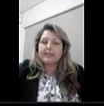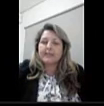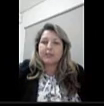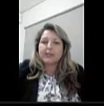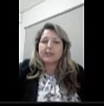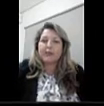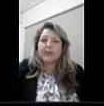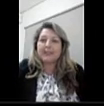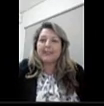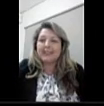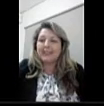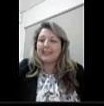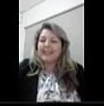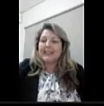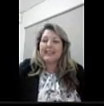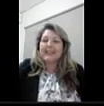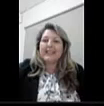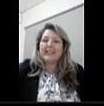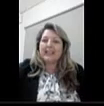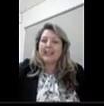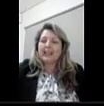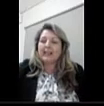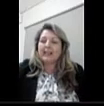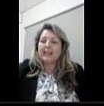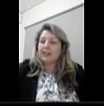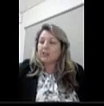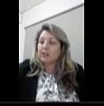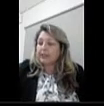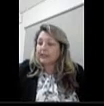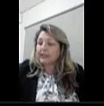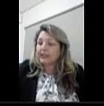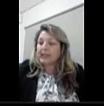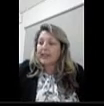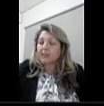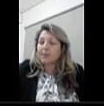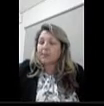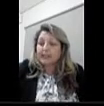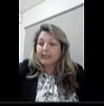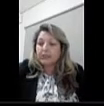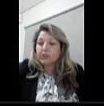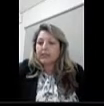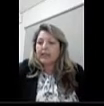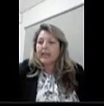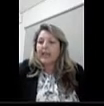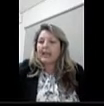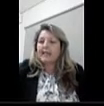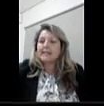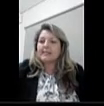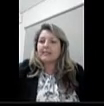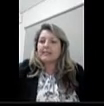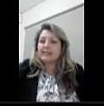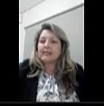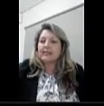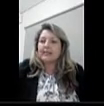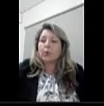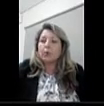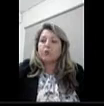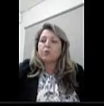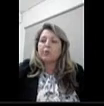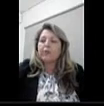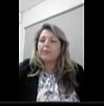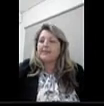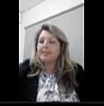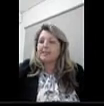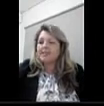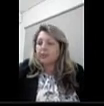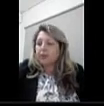palestrante anterior. E aí, ela, a gente vê que é importante essa, o uso